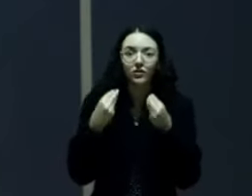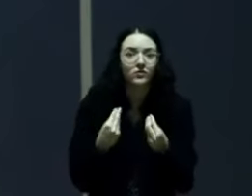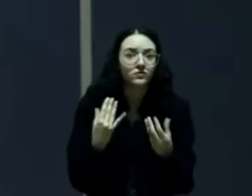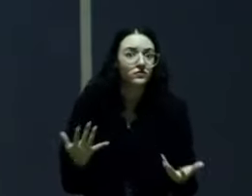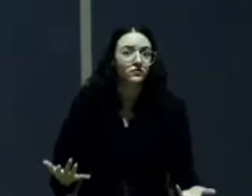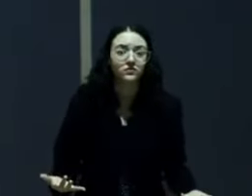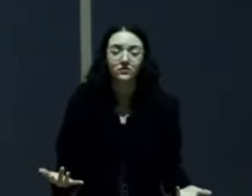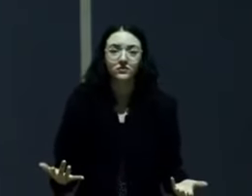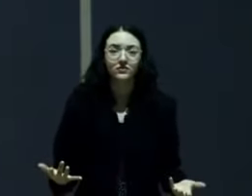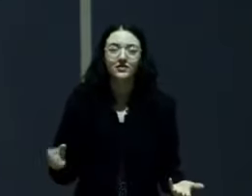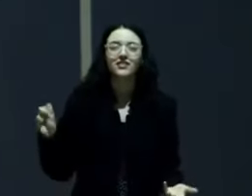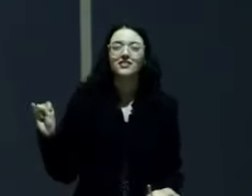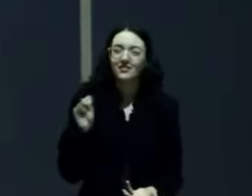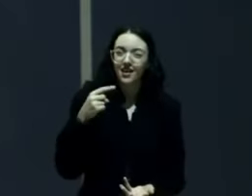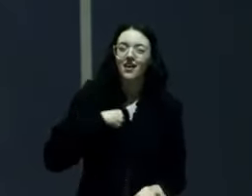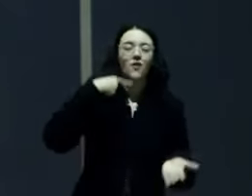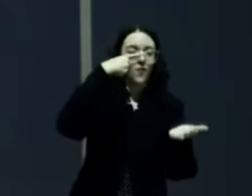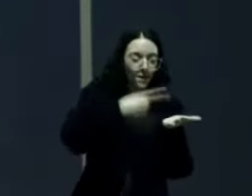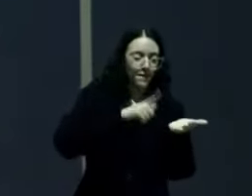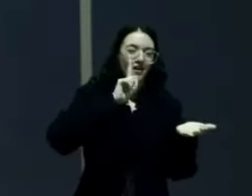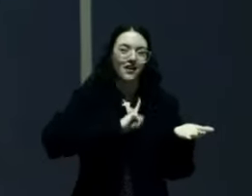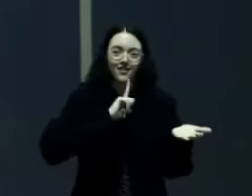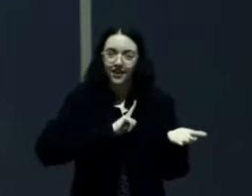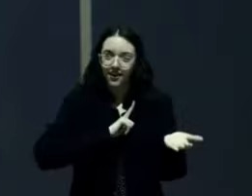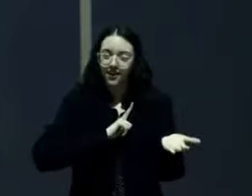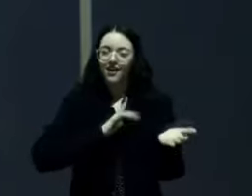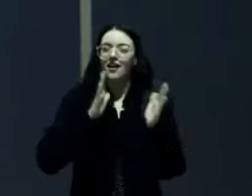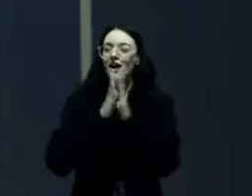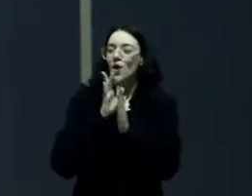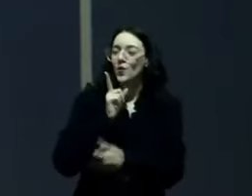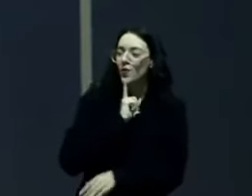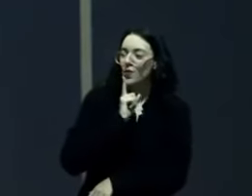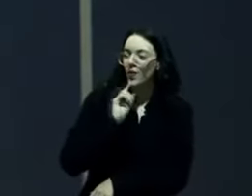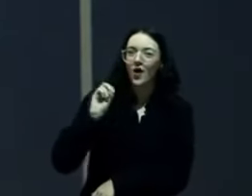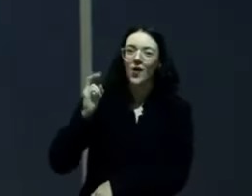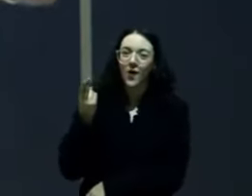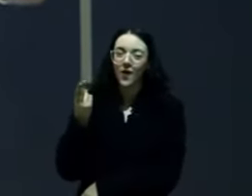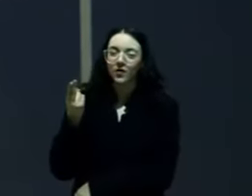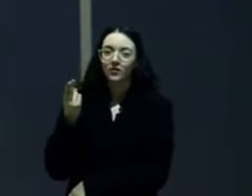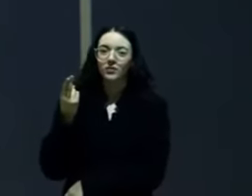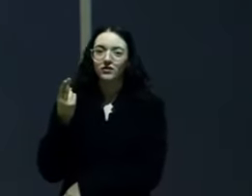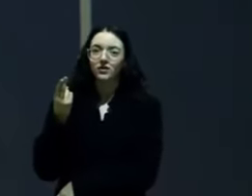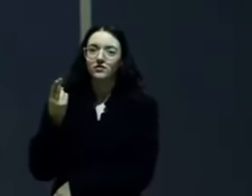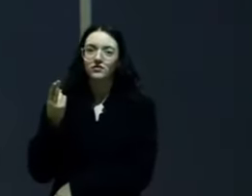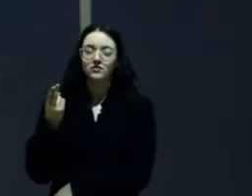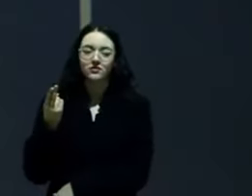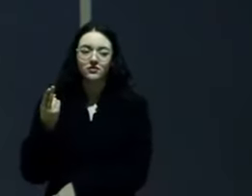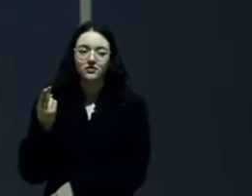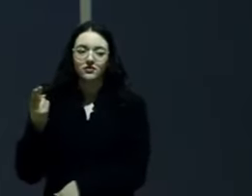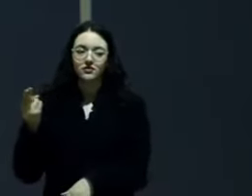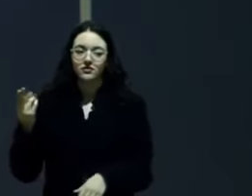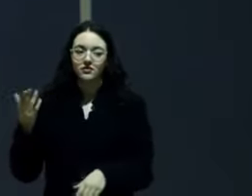Se eu tiver um compromisso, um aniversário, uma possibilidade de passear, de sair, ou se eu não